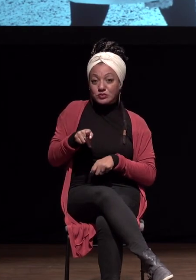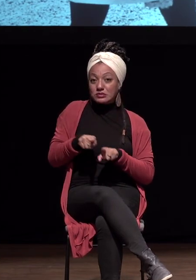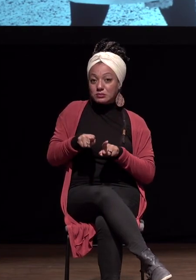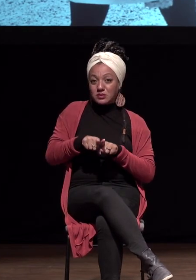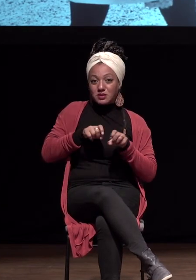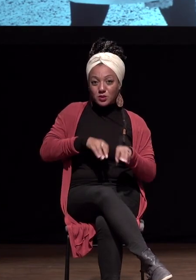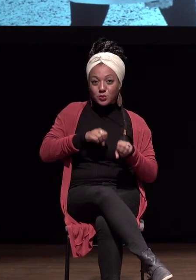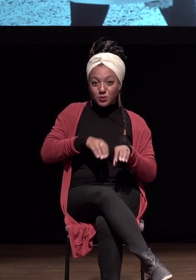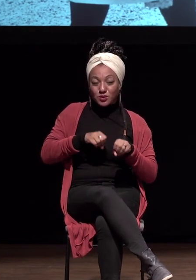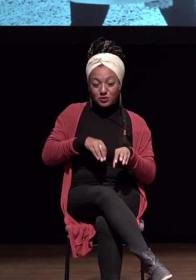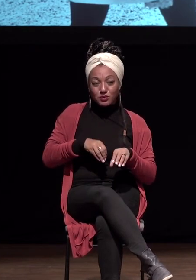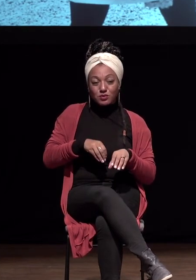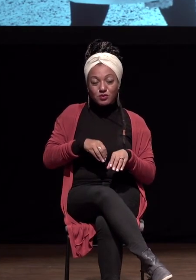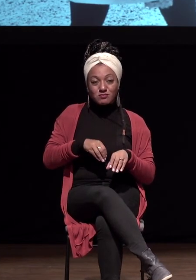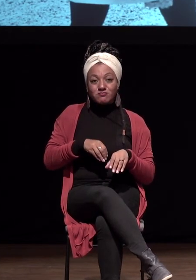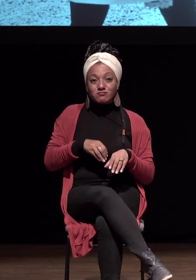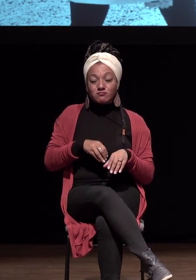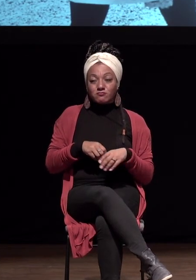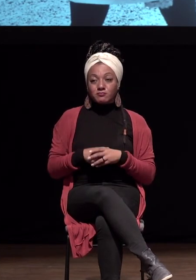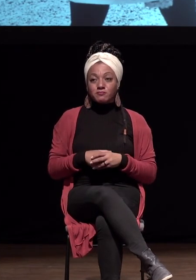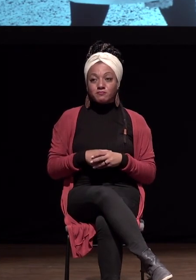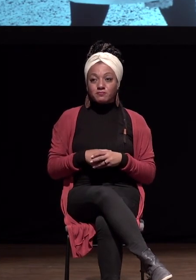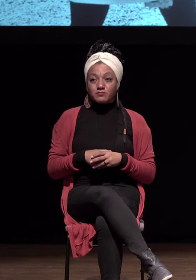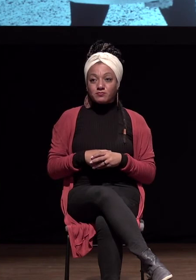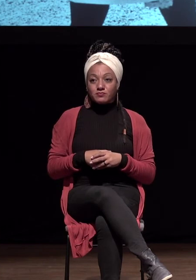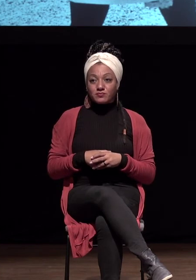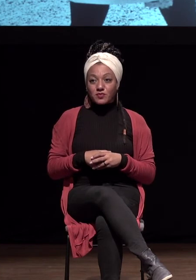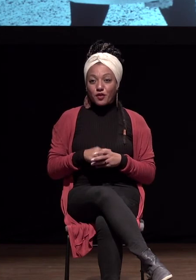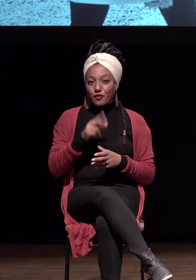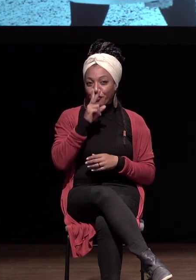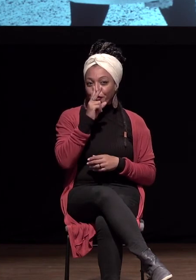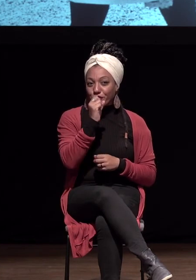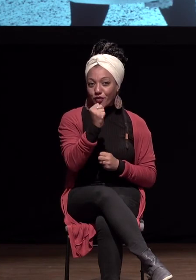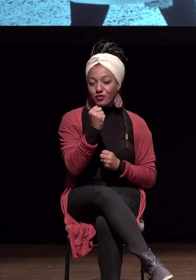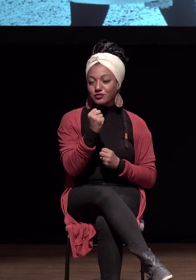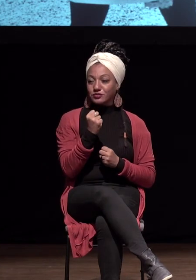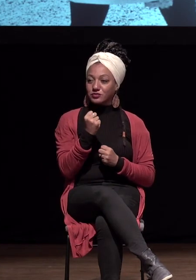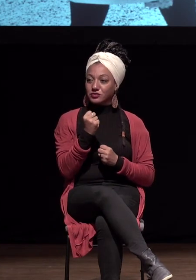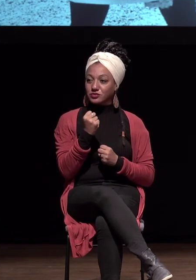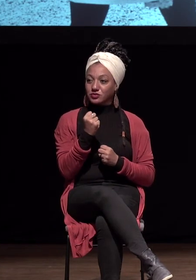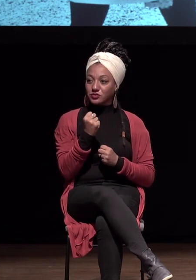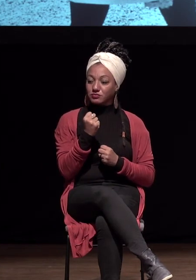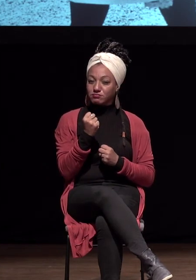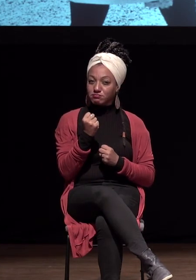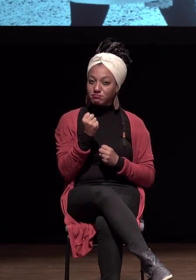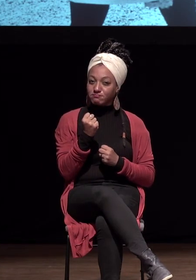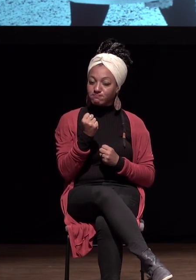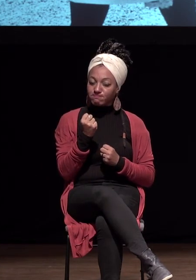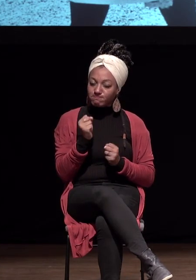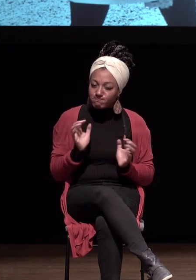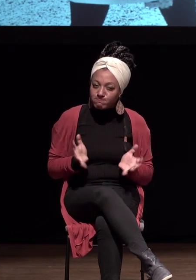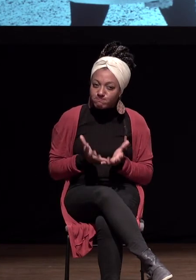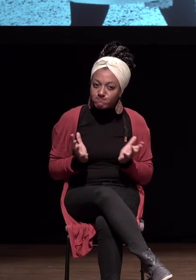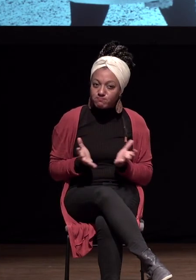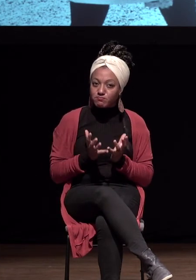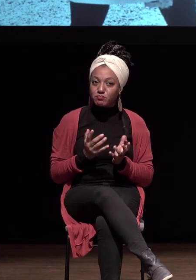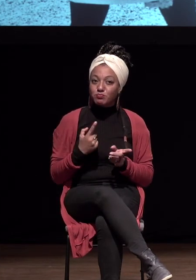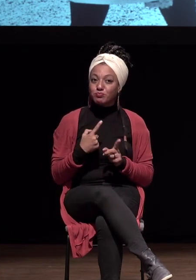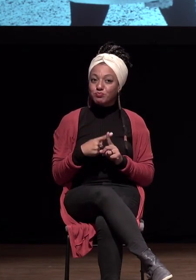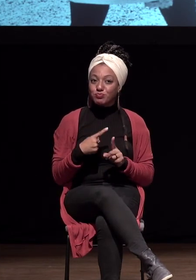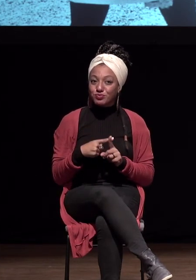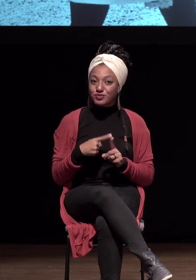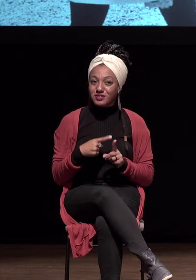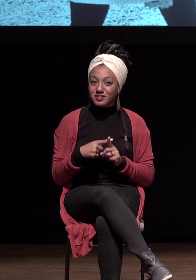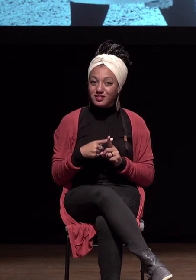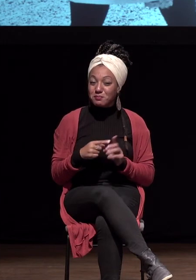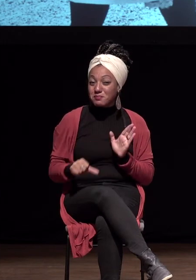é fortalecido e esse tipo de trabalho se torna possível em sala quando a gente também passou por alguns